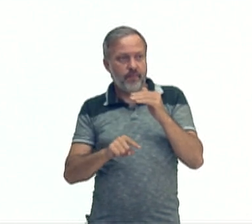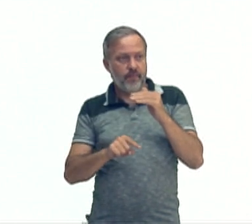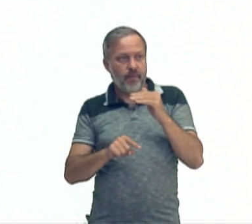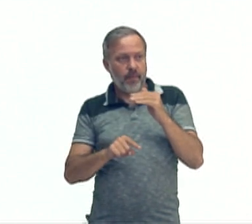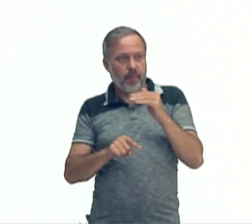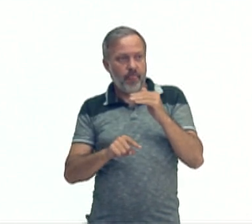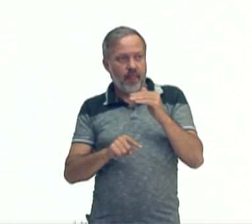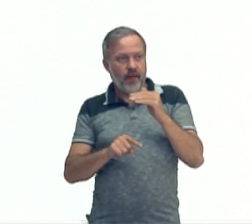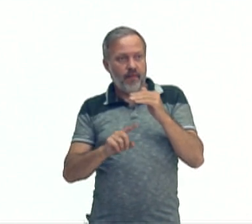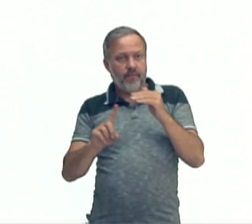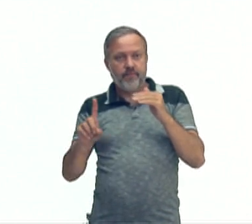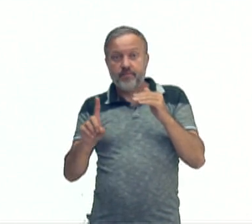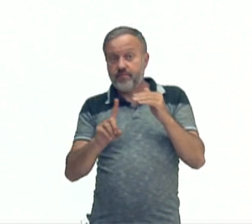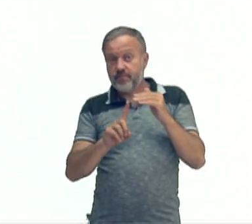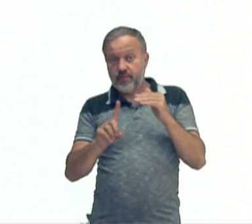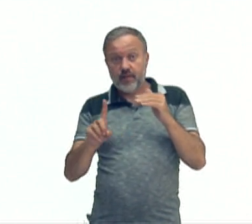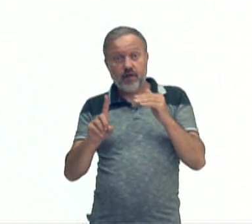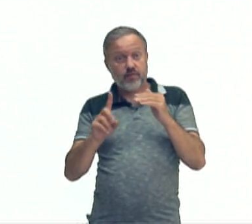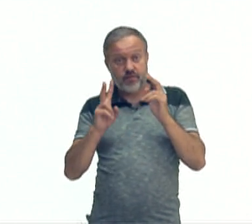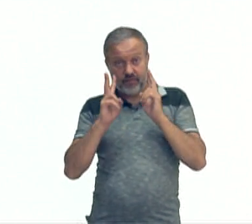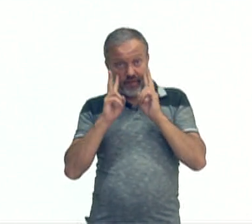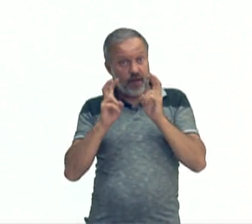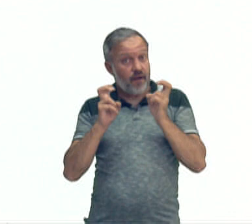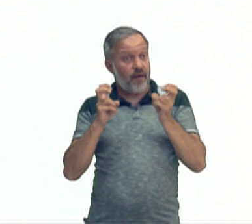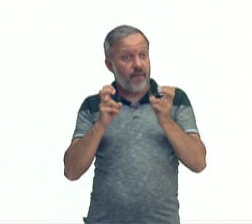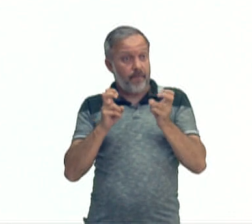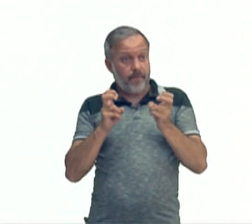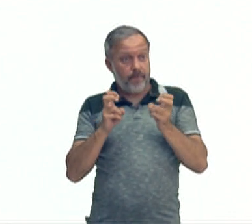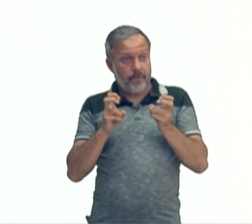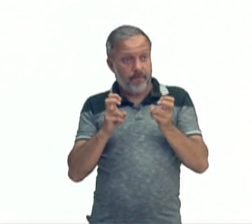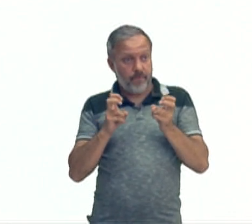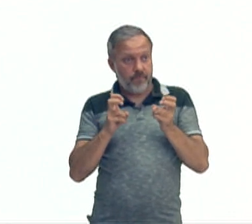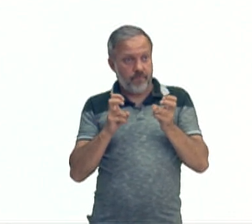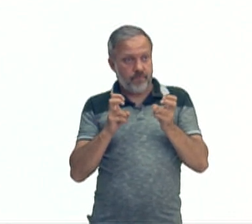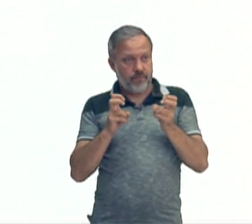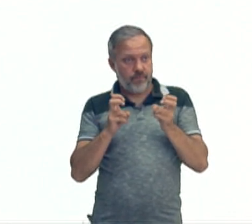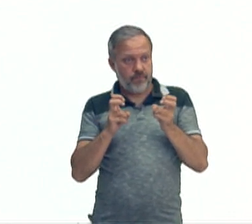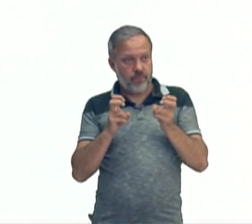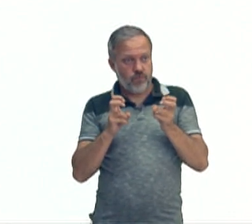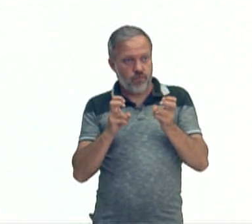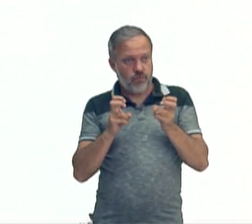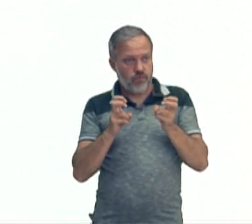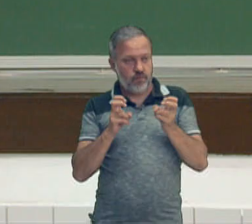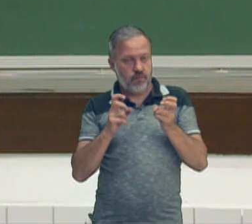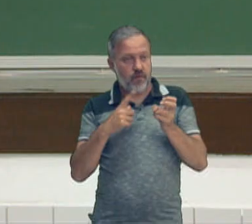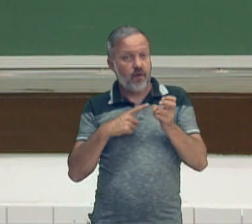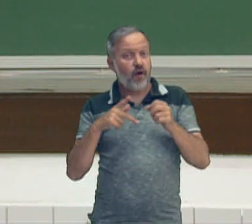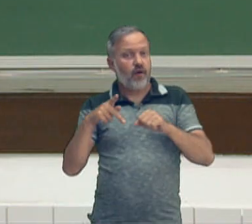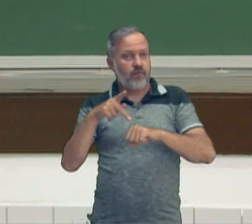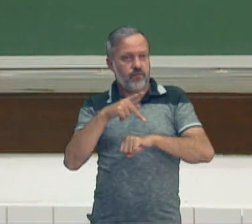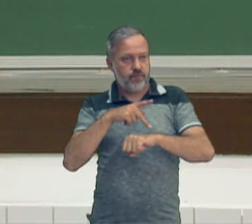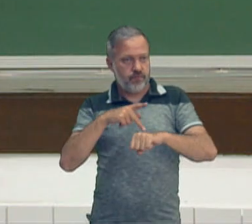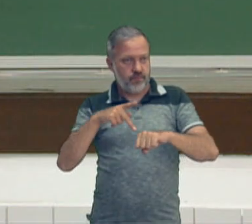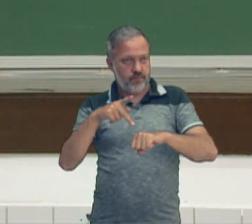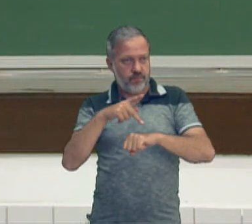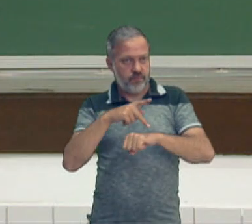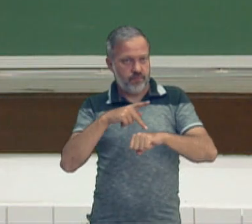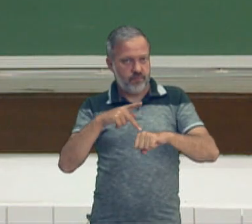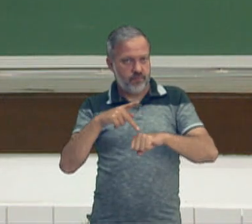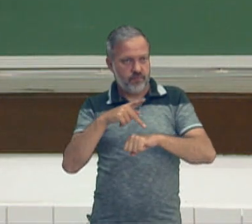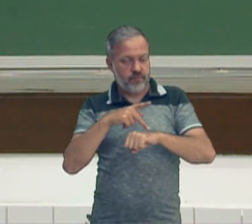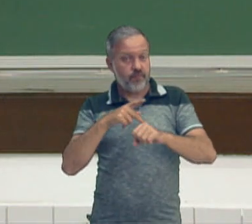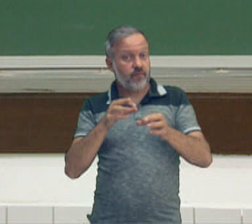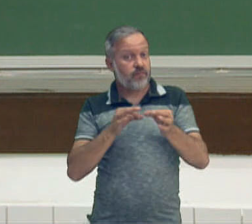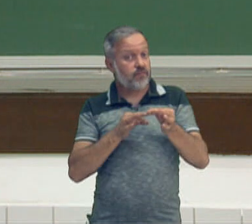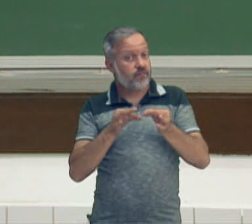favor, não me interprete mal agora pelo seguinte. Os países, dentro dessa nova forma